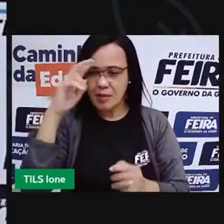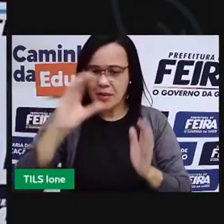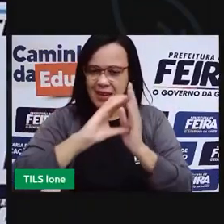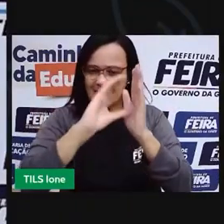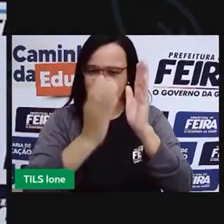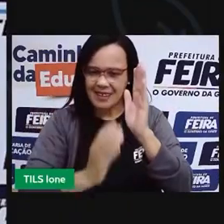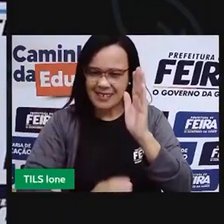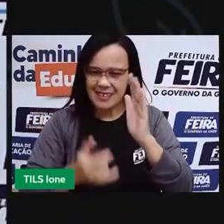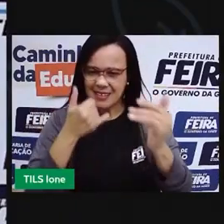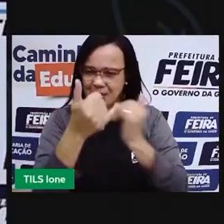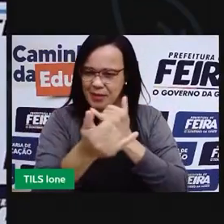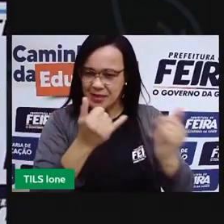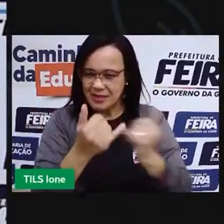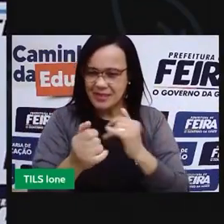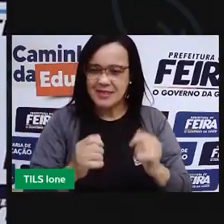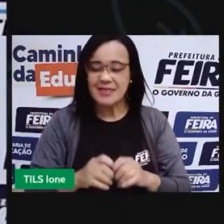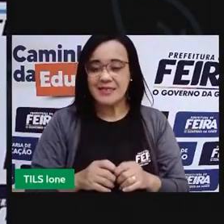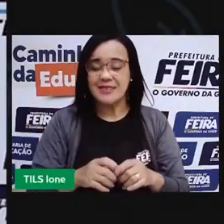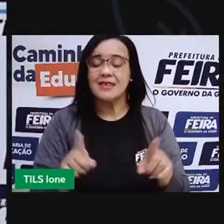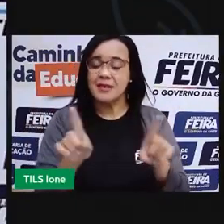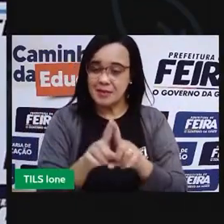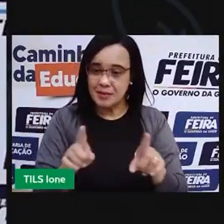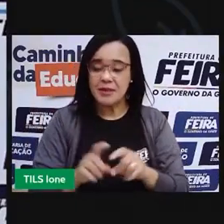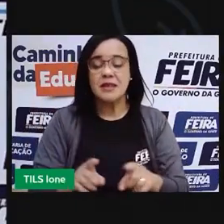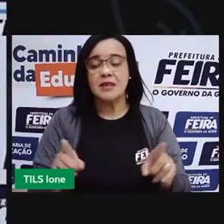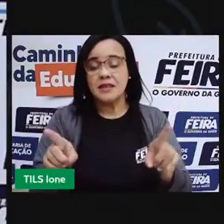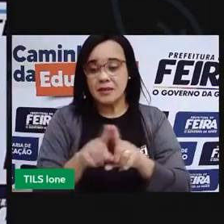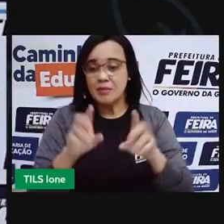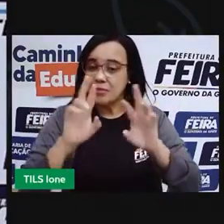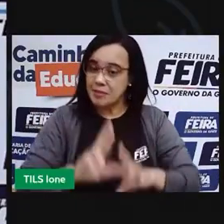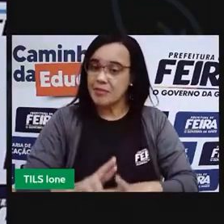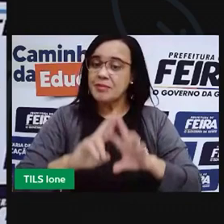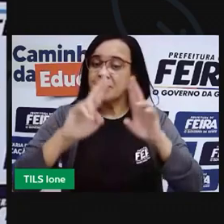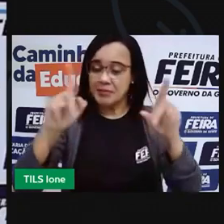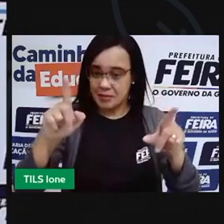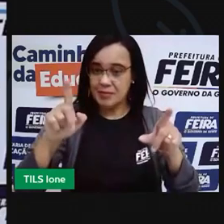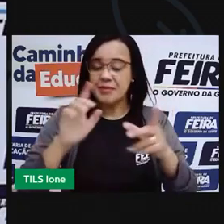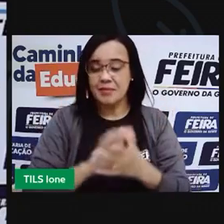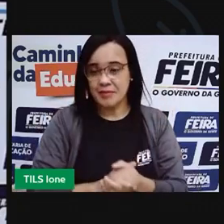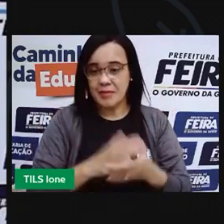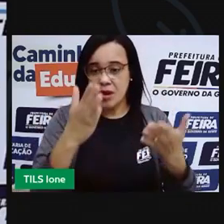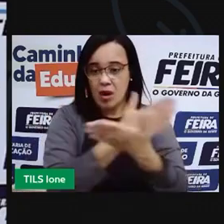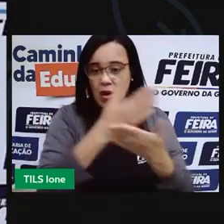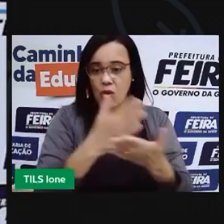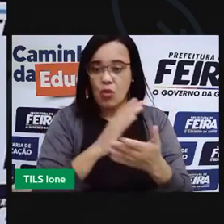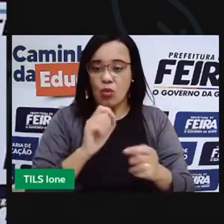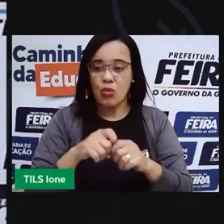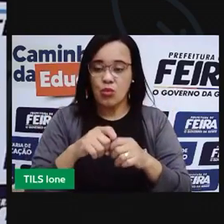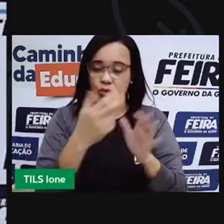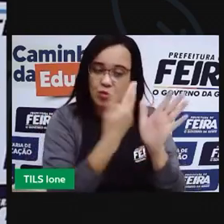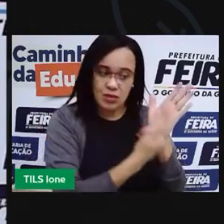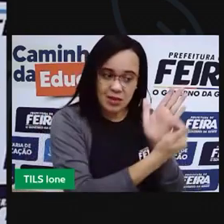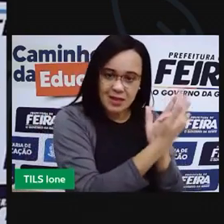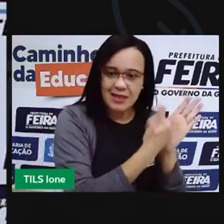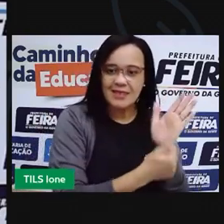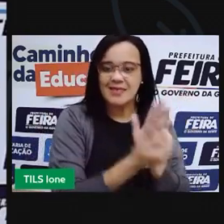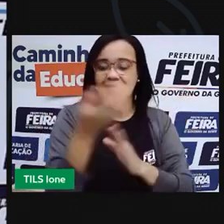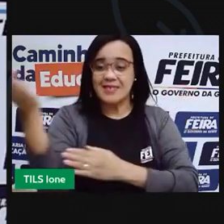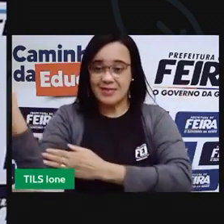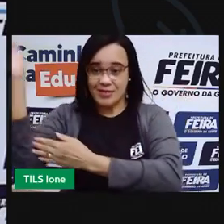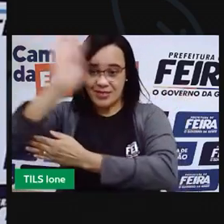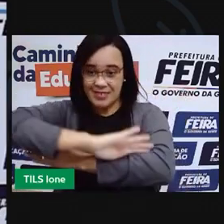características parecidas, ou seja, algumas características diferentes. Alguns têm o formato da